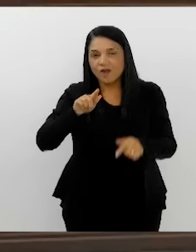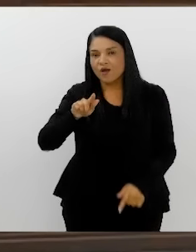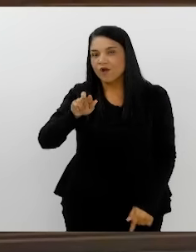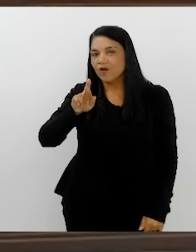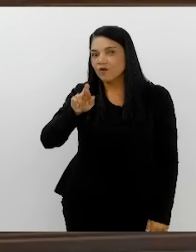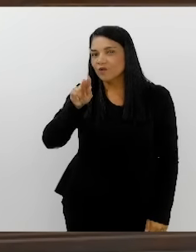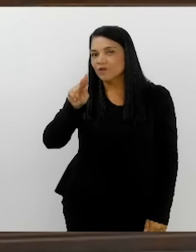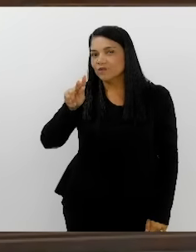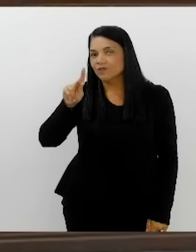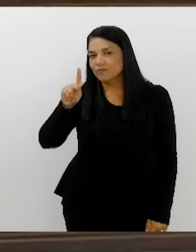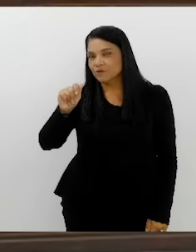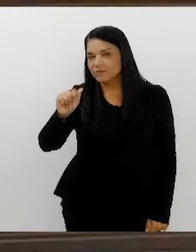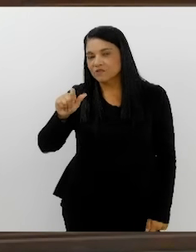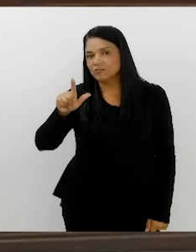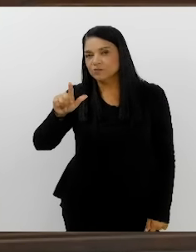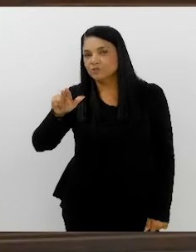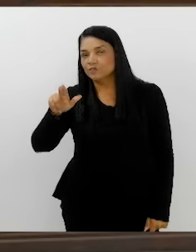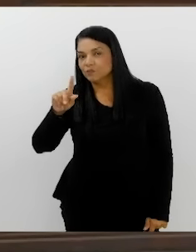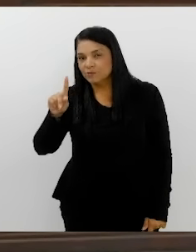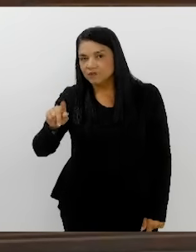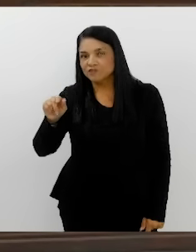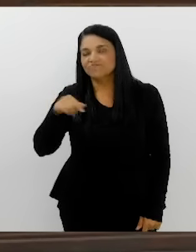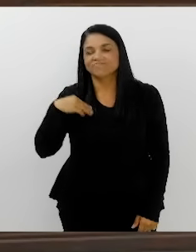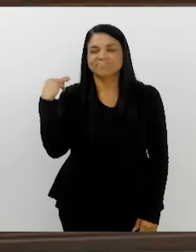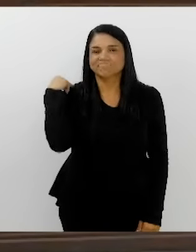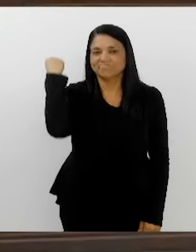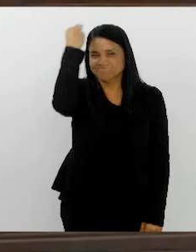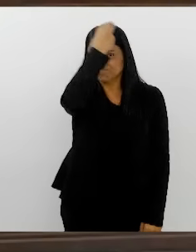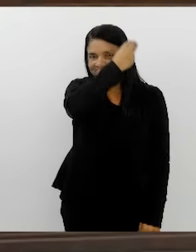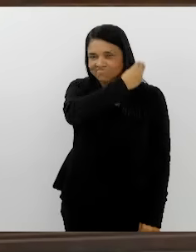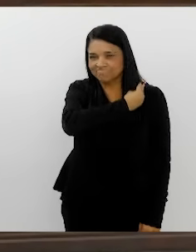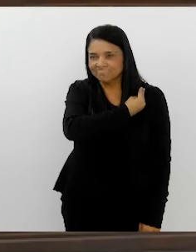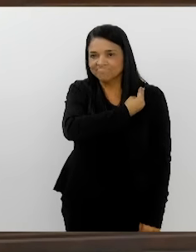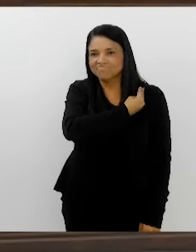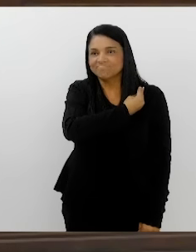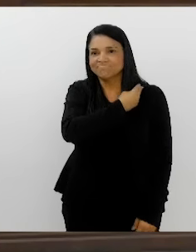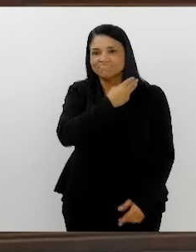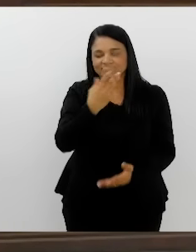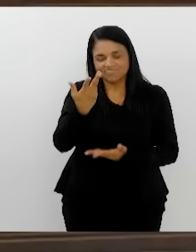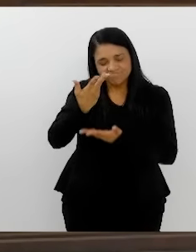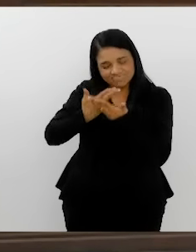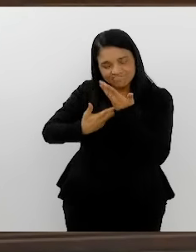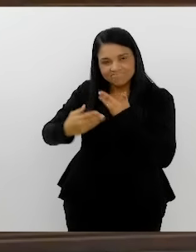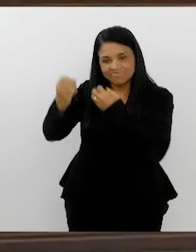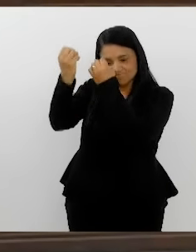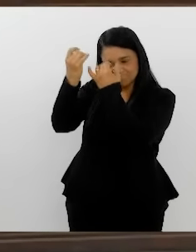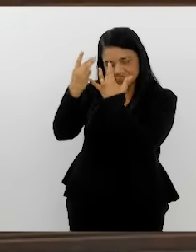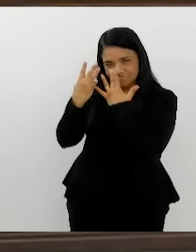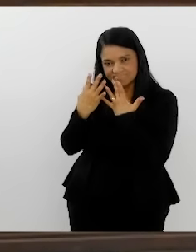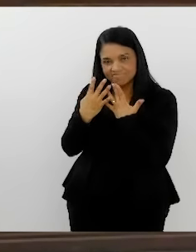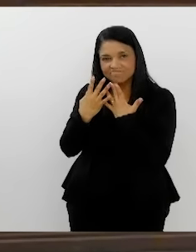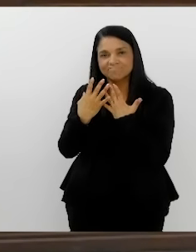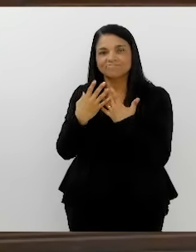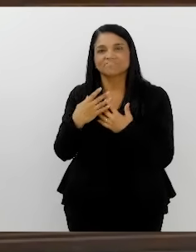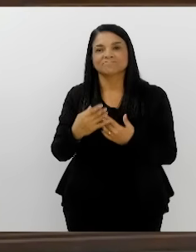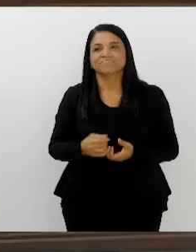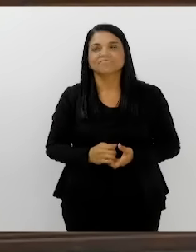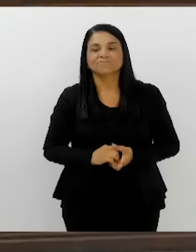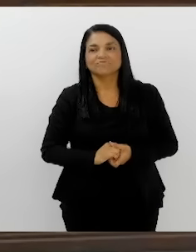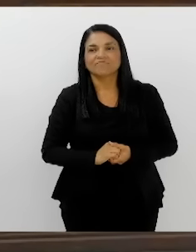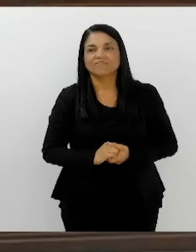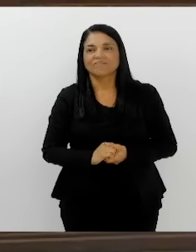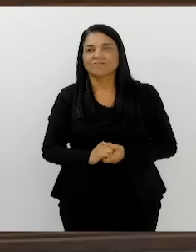extraordinário que somente Nossa Senhora pode nos retribuir, pode retribuir a esses escravos.